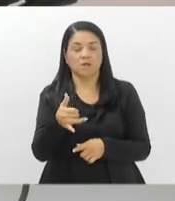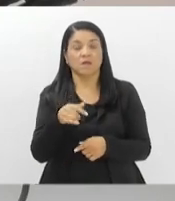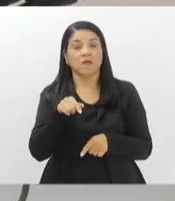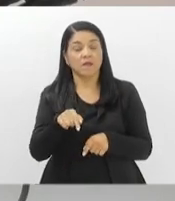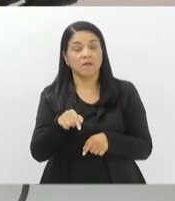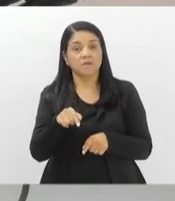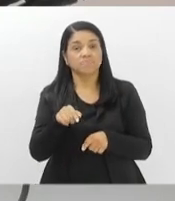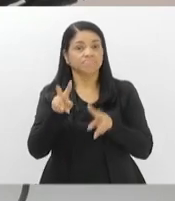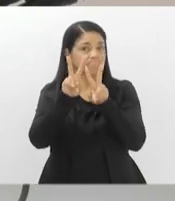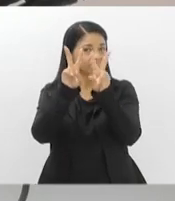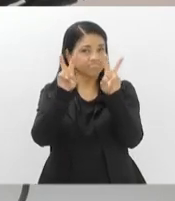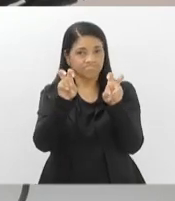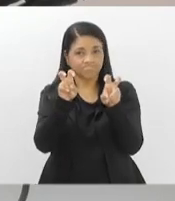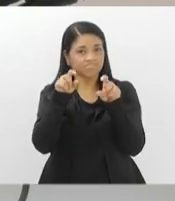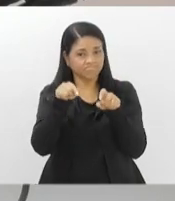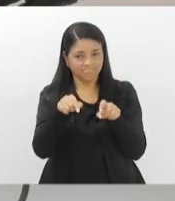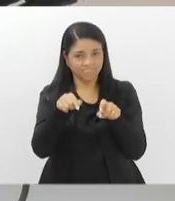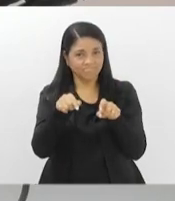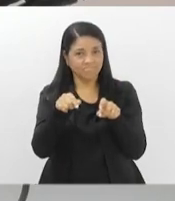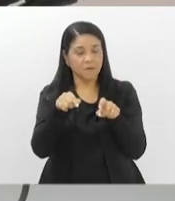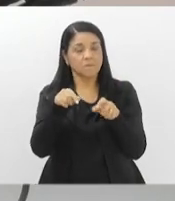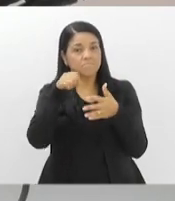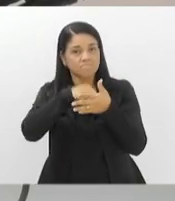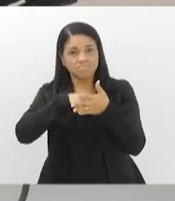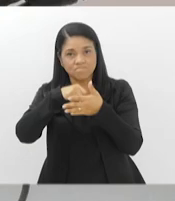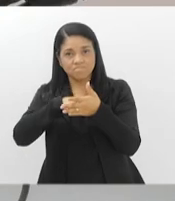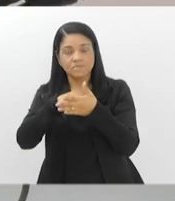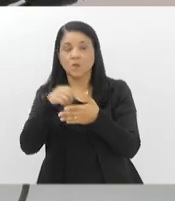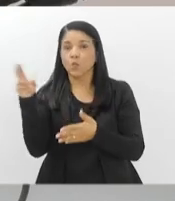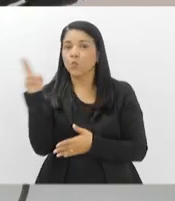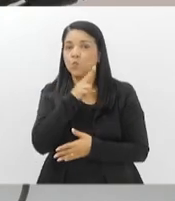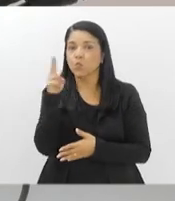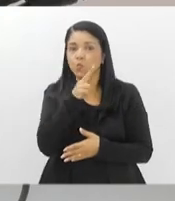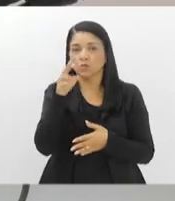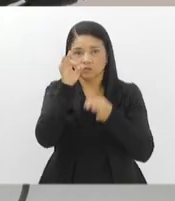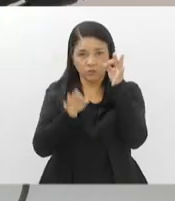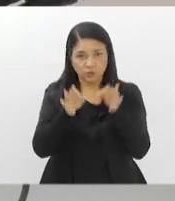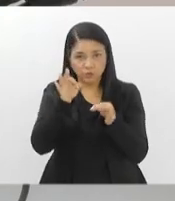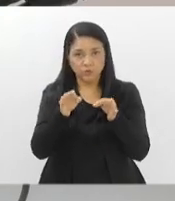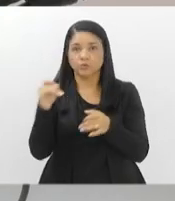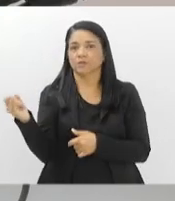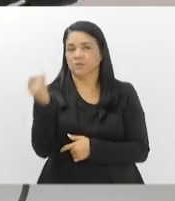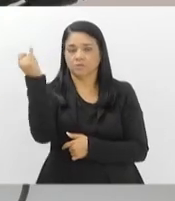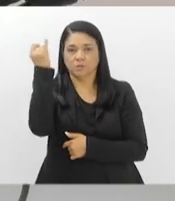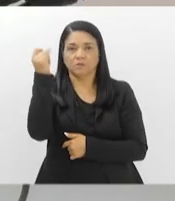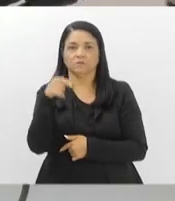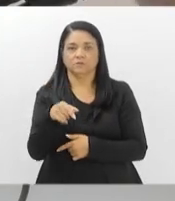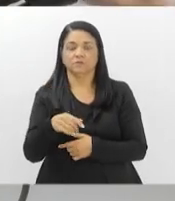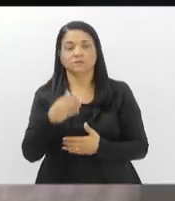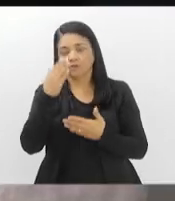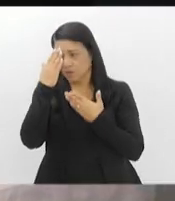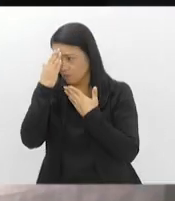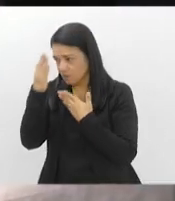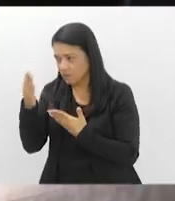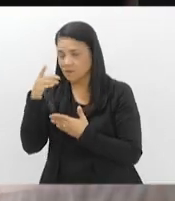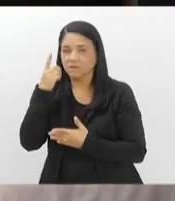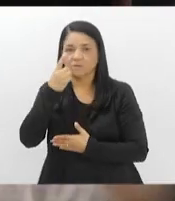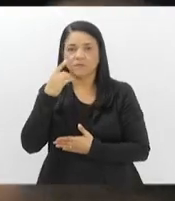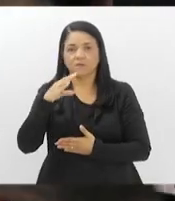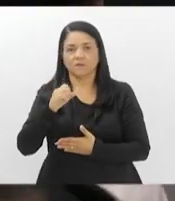causa é poder mais justa urgente e importante muito obrigado deputada Carla